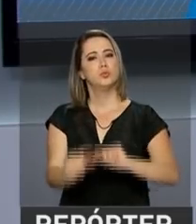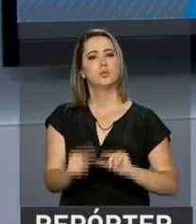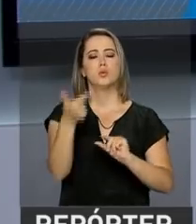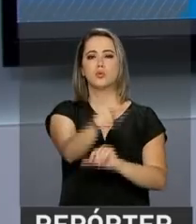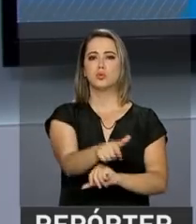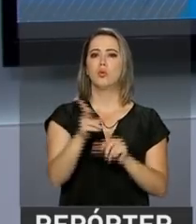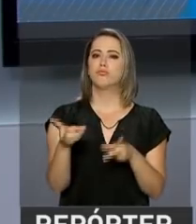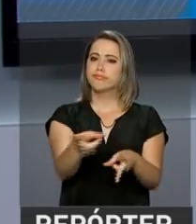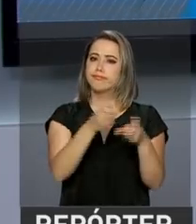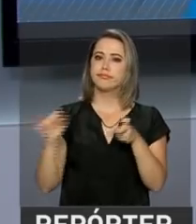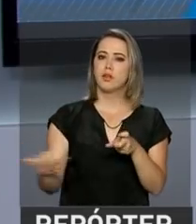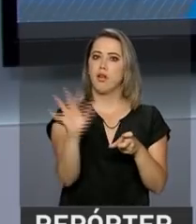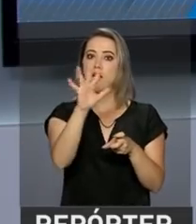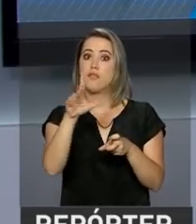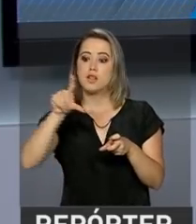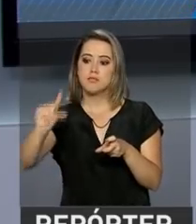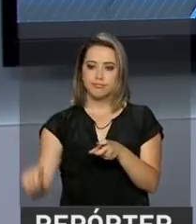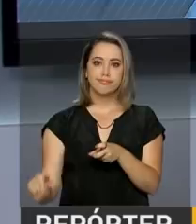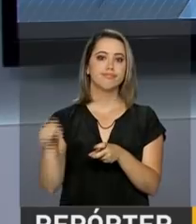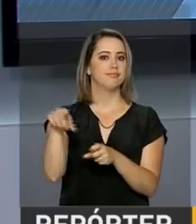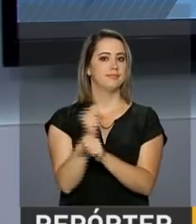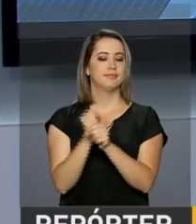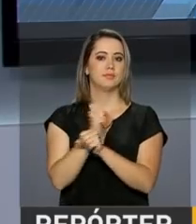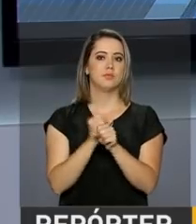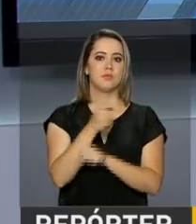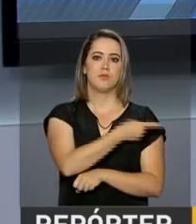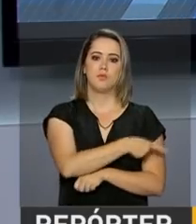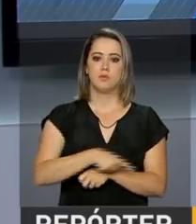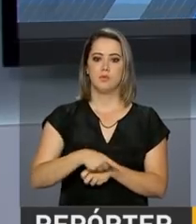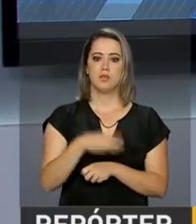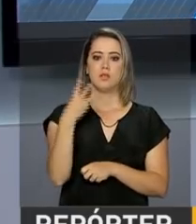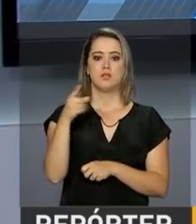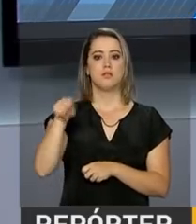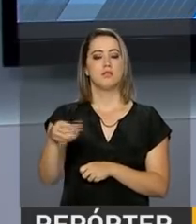vez a previsão para a inflação oficial deste ano, que deve ficar em